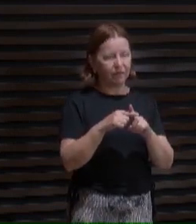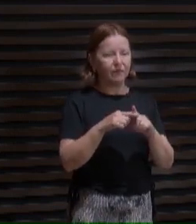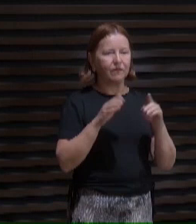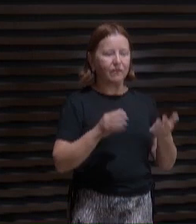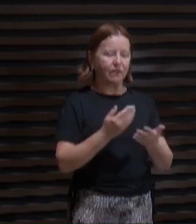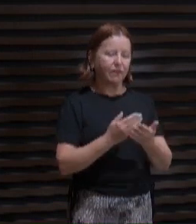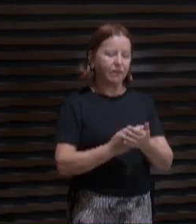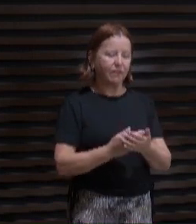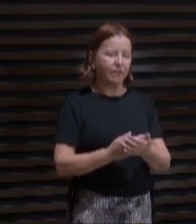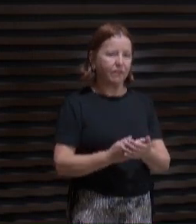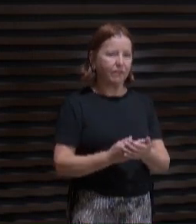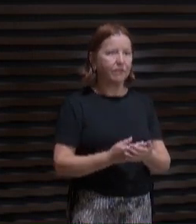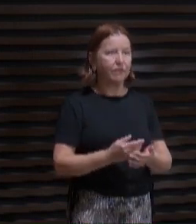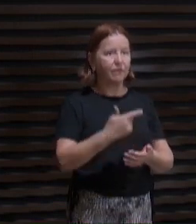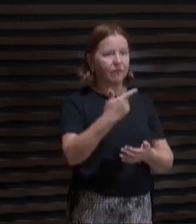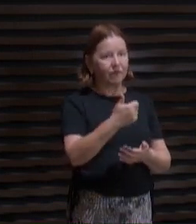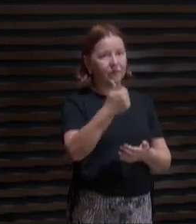capítulos,